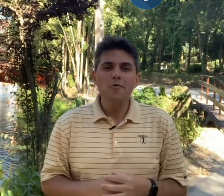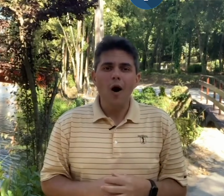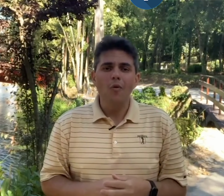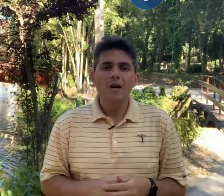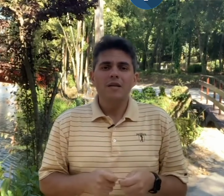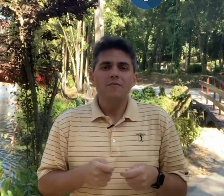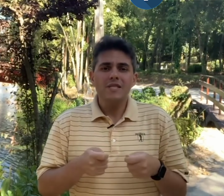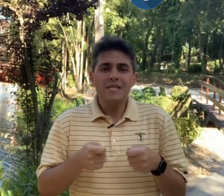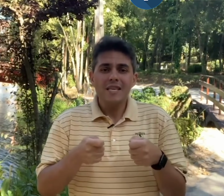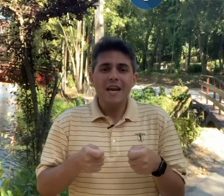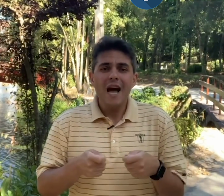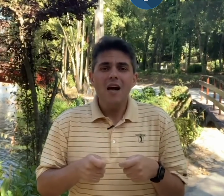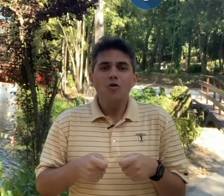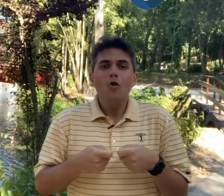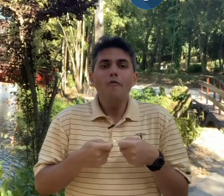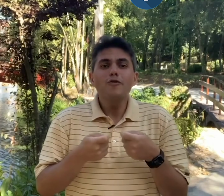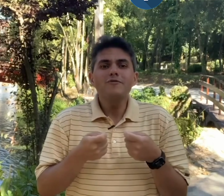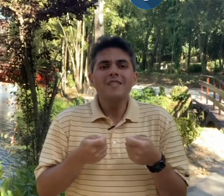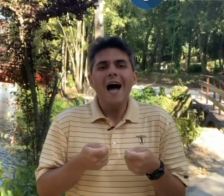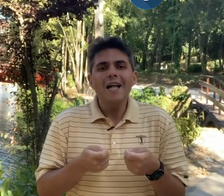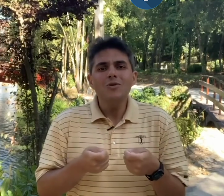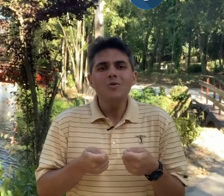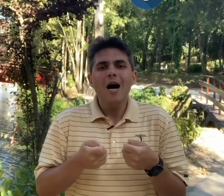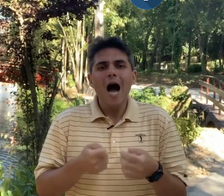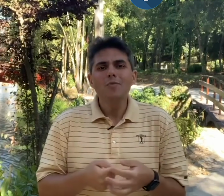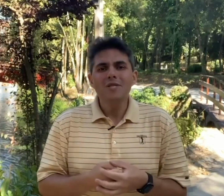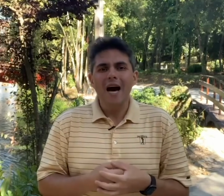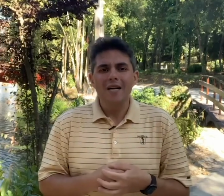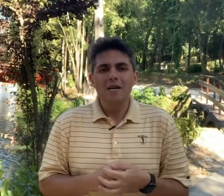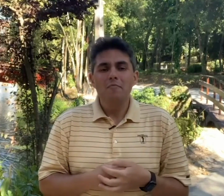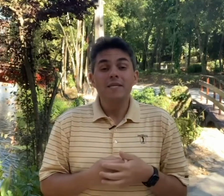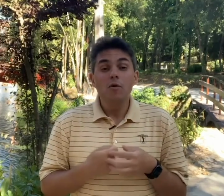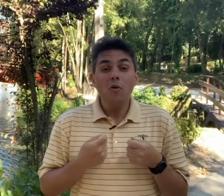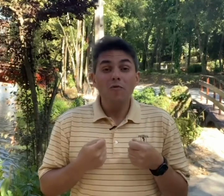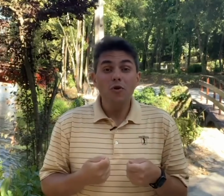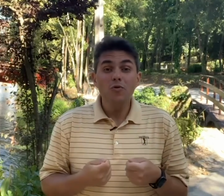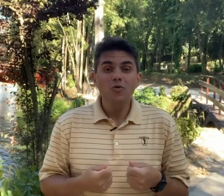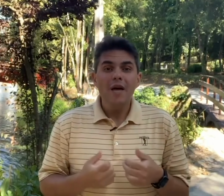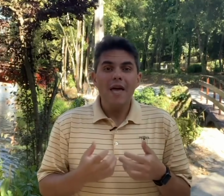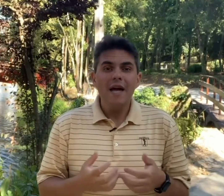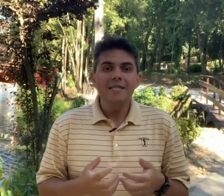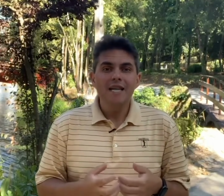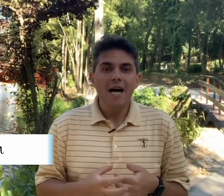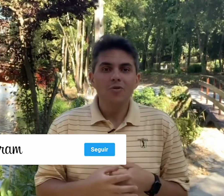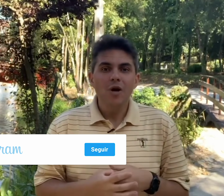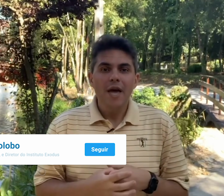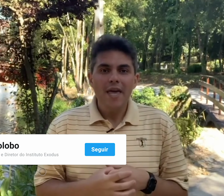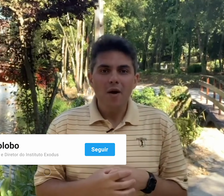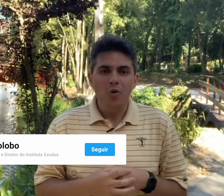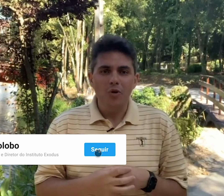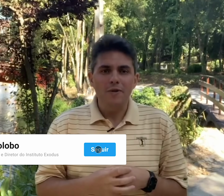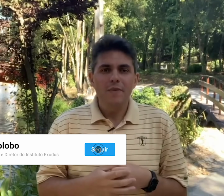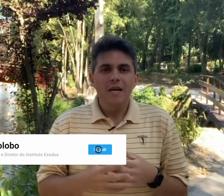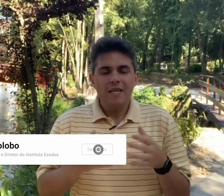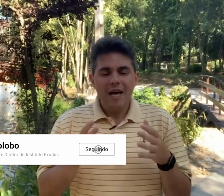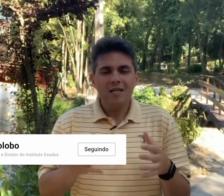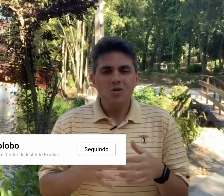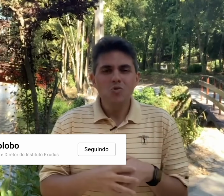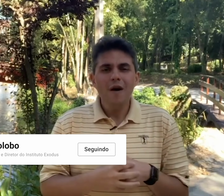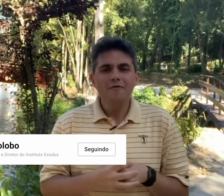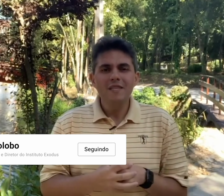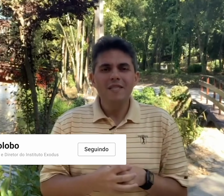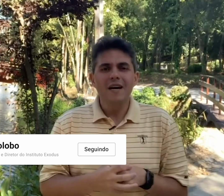permanecerá igual, que você será confrontado a mudar, mas é um confronto realizado em amor. Que